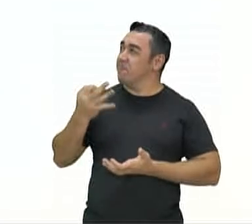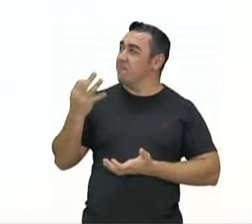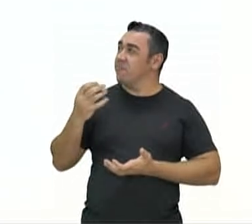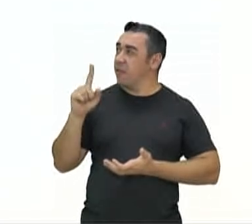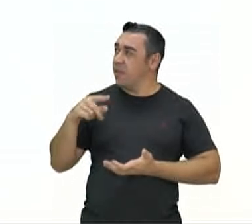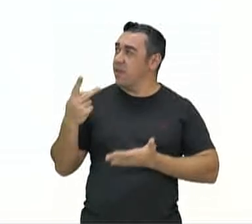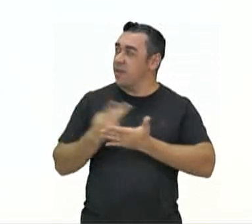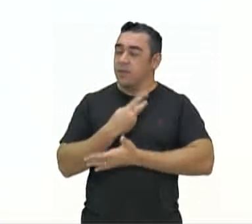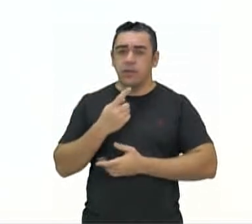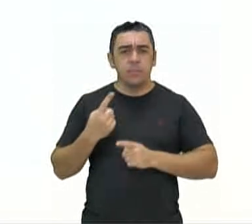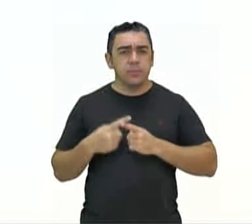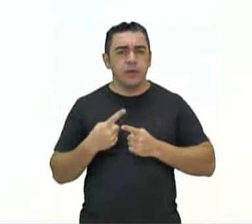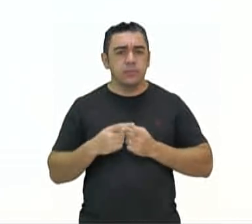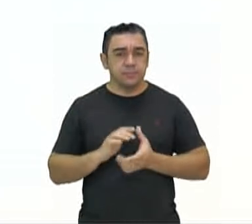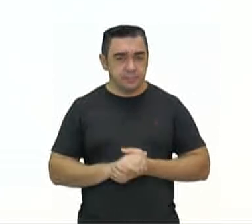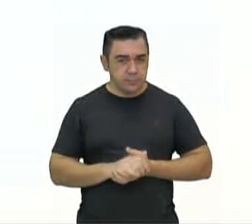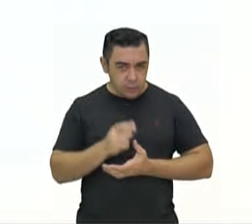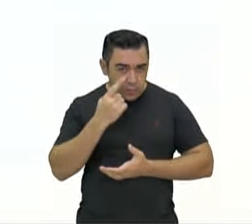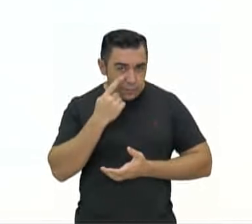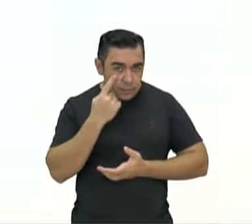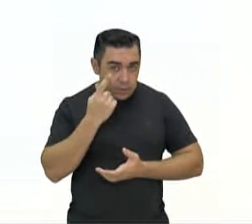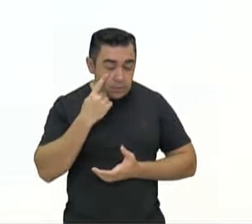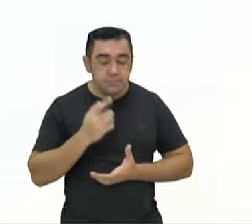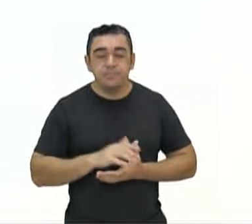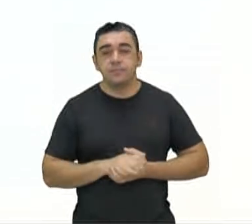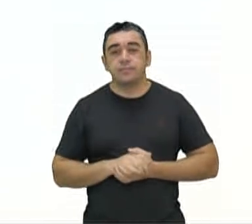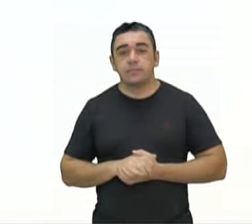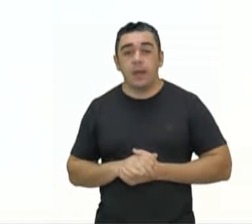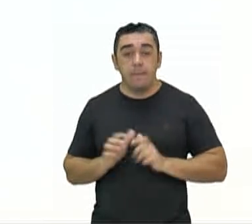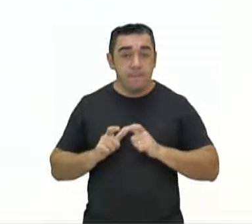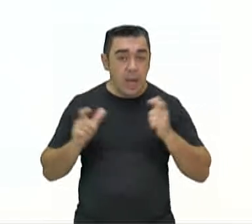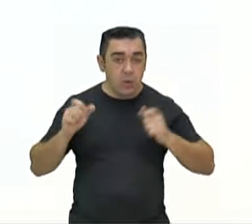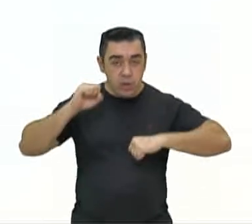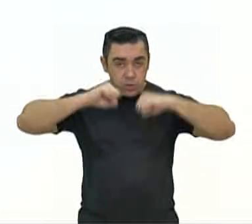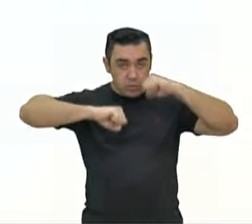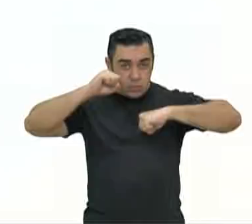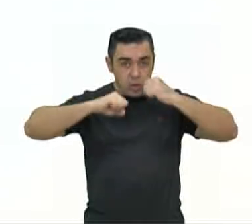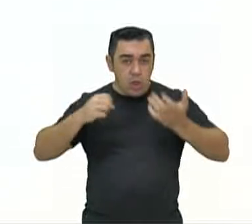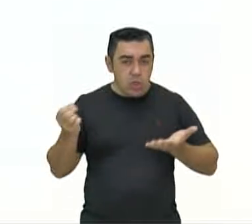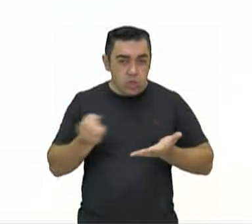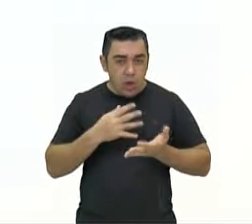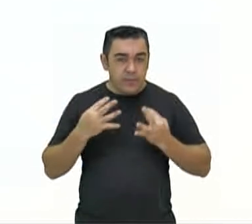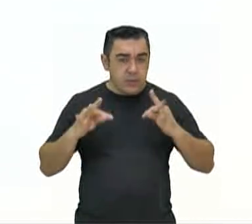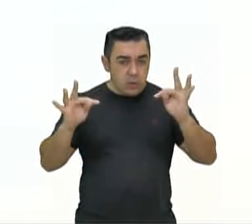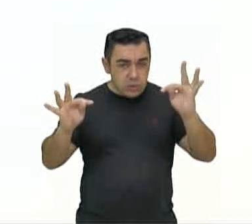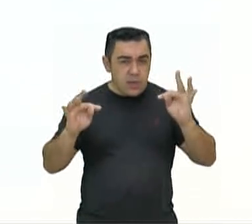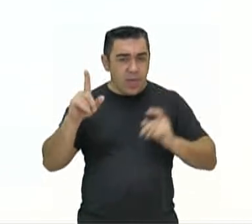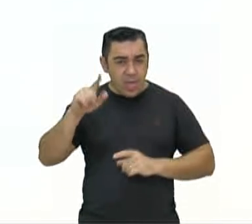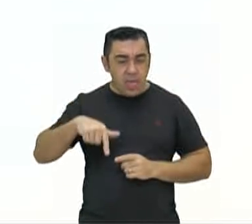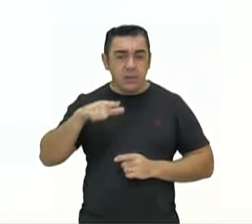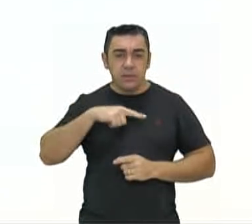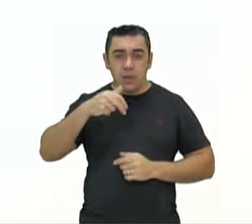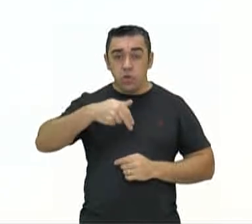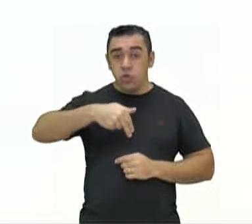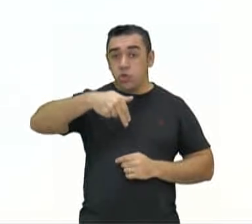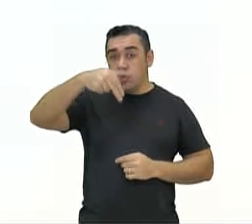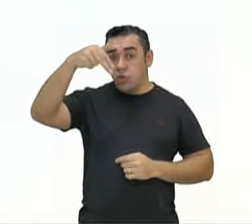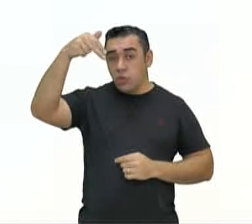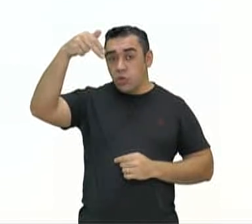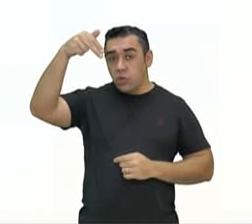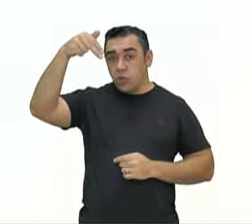incorreta, isso, e por quê? Vamos ver se você pegou? Grande parte da indústria de nova e alta tecnologia está concentrada na